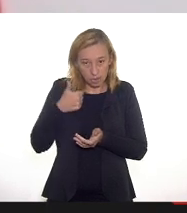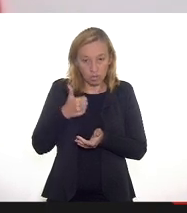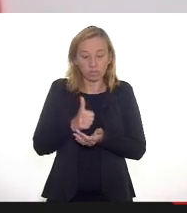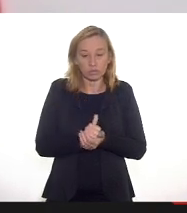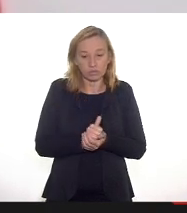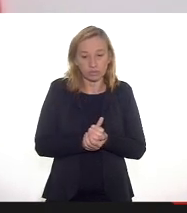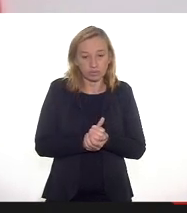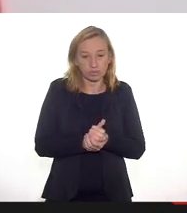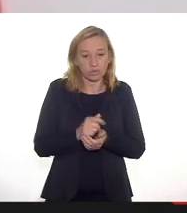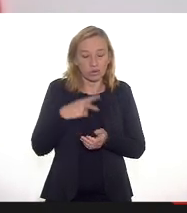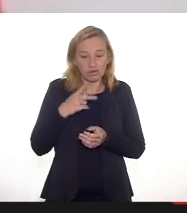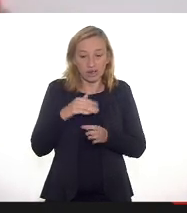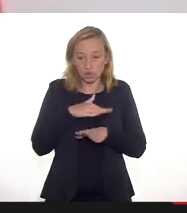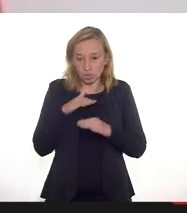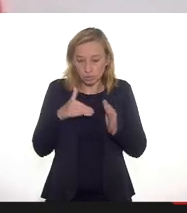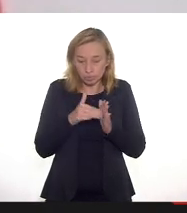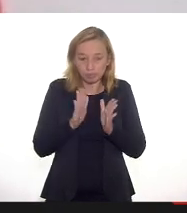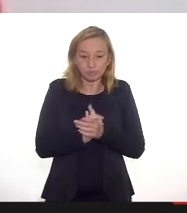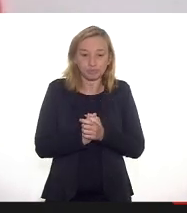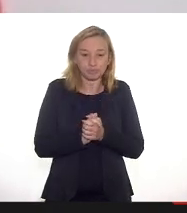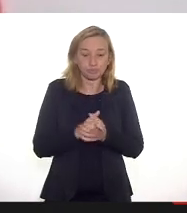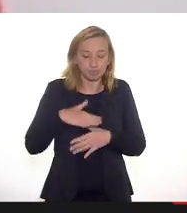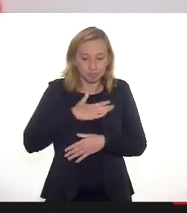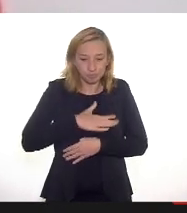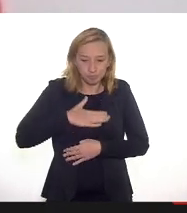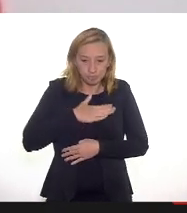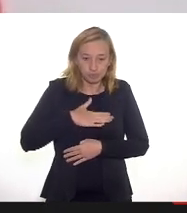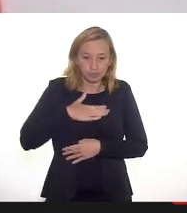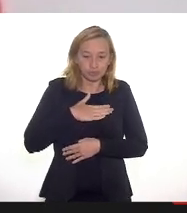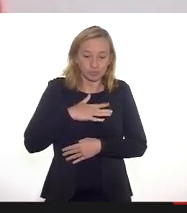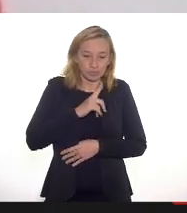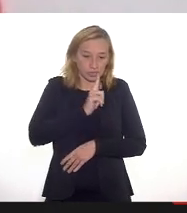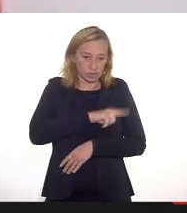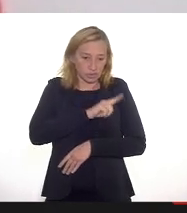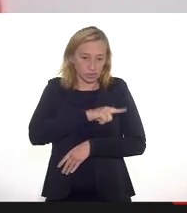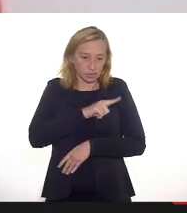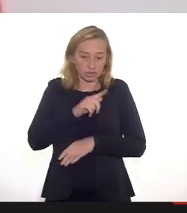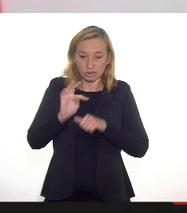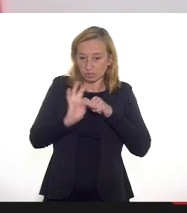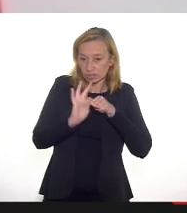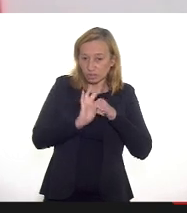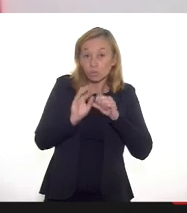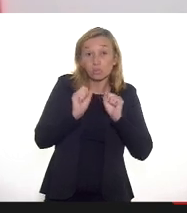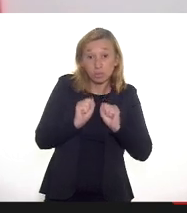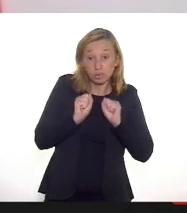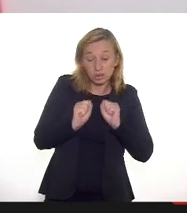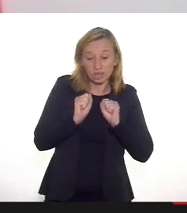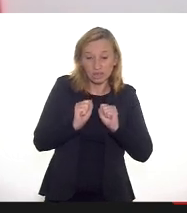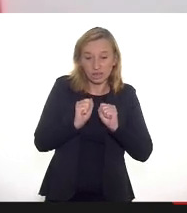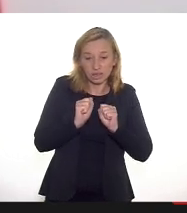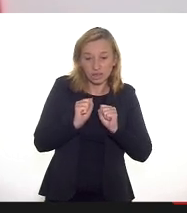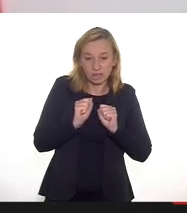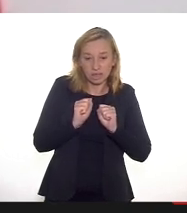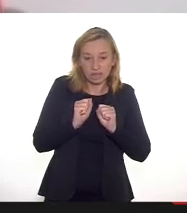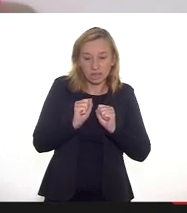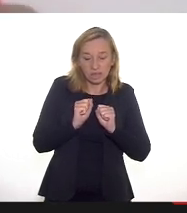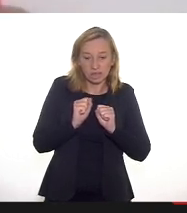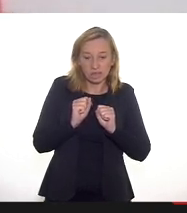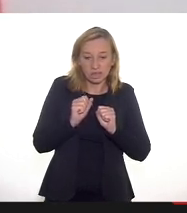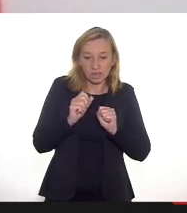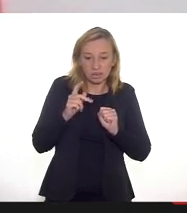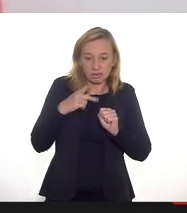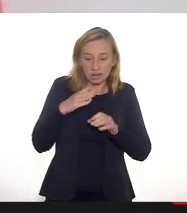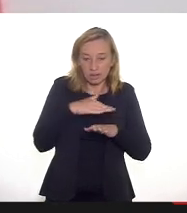que uma fala inteira. Eu gostaria que os gestores da FAETEC pudessem formalizar